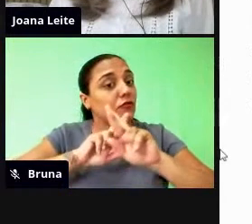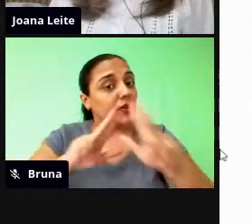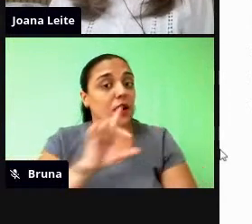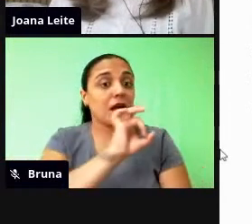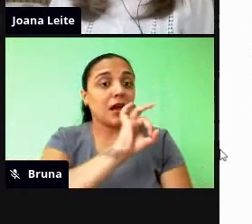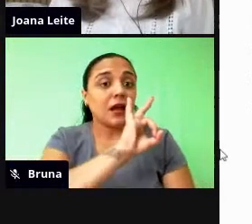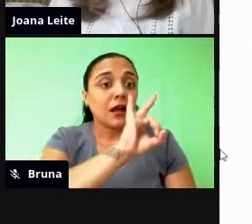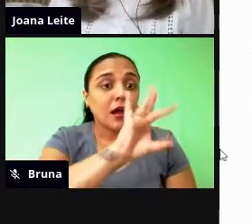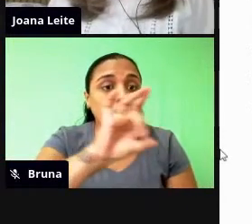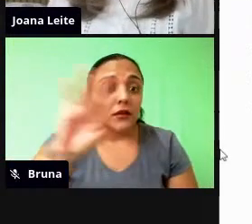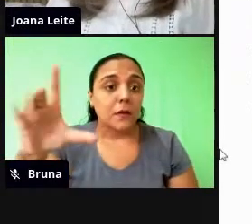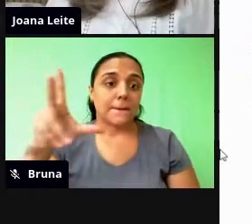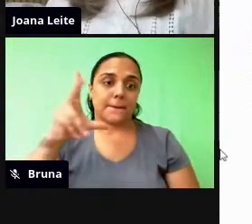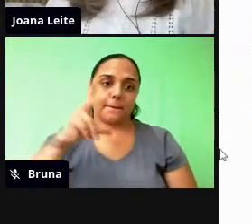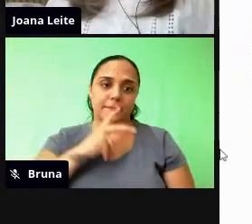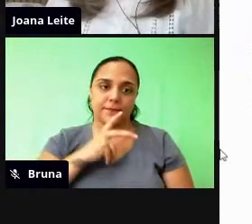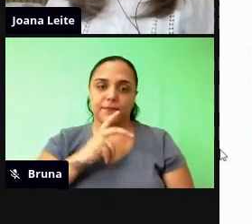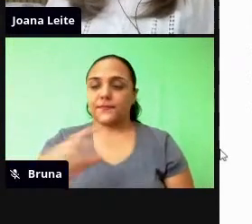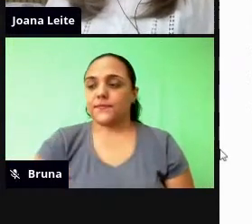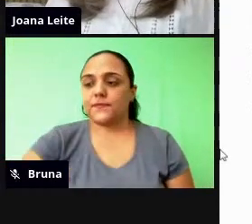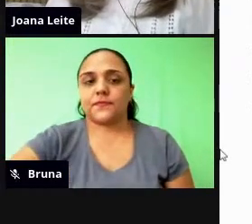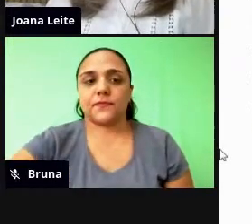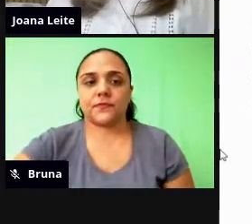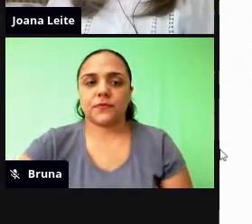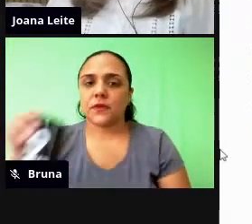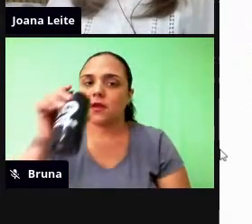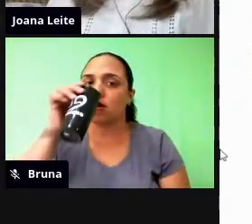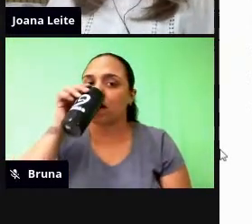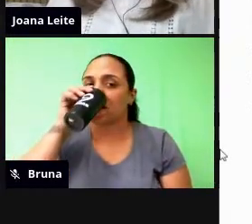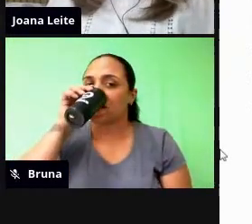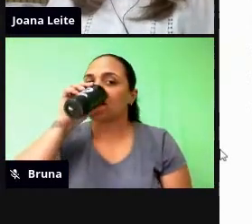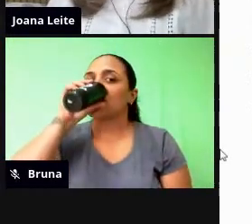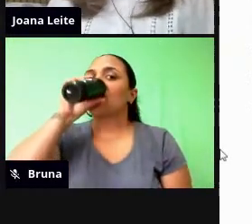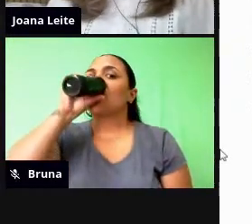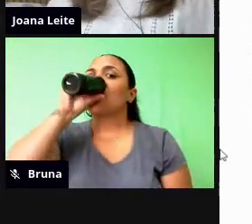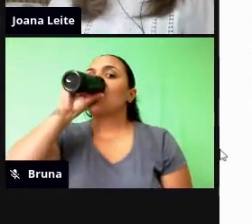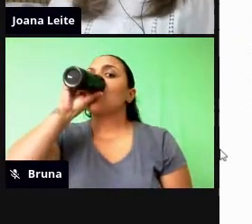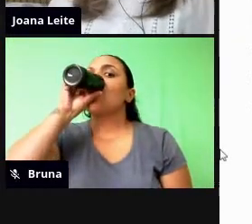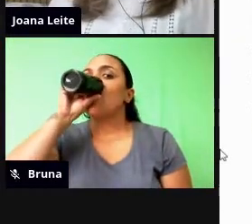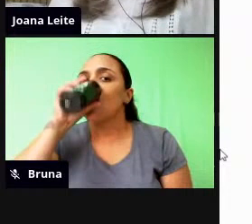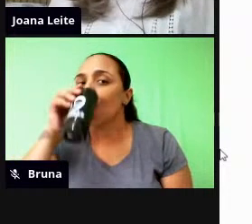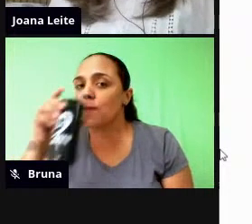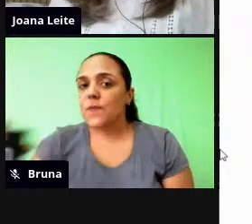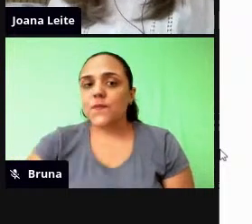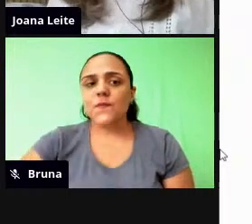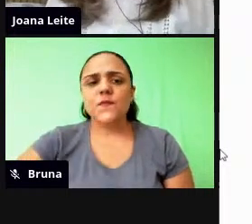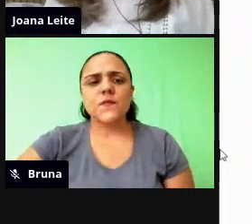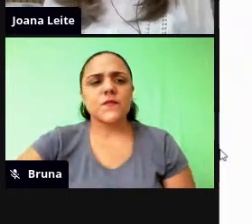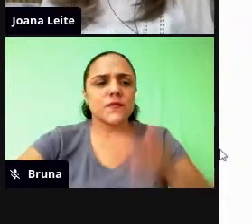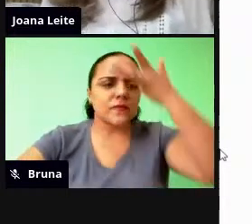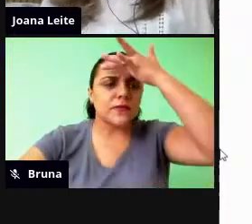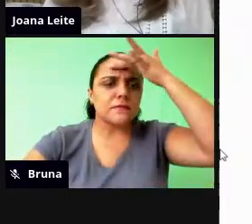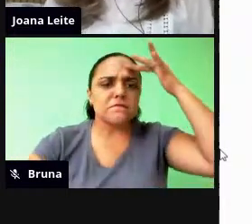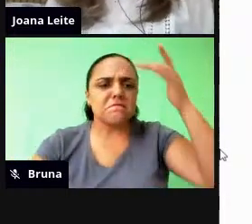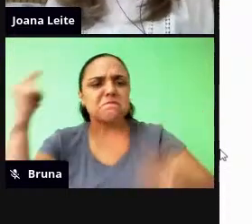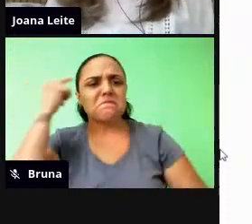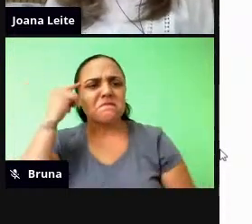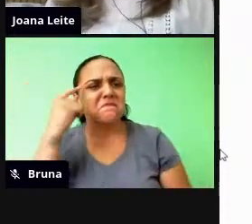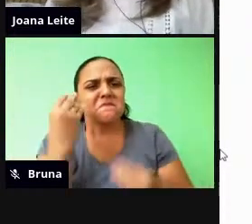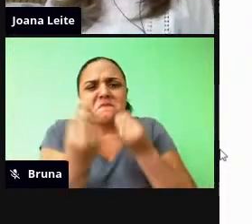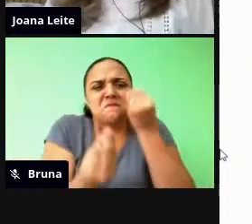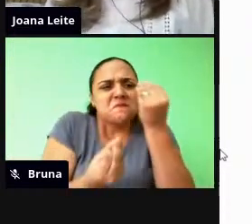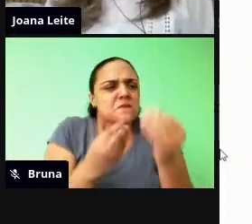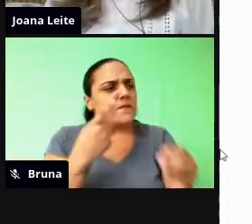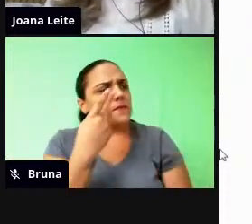vai ter uma necessidade particular. Quanto às causas, né? Então, muita gente se pergunta, por que seu filho é autista? Você